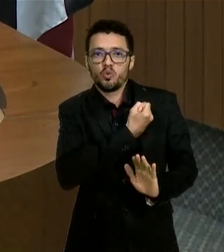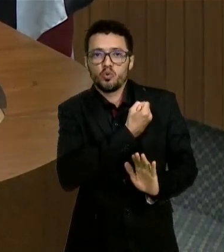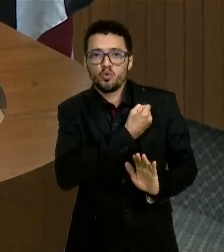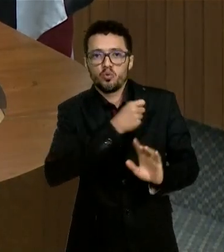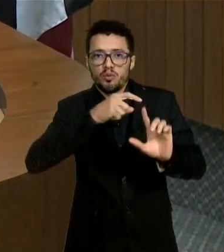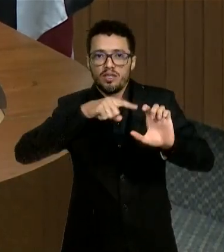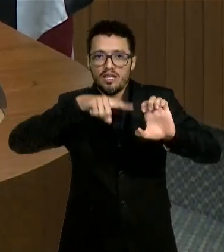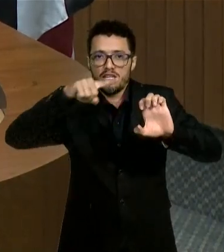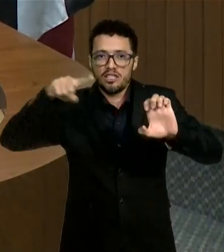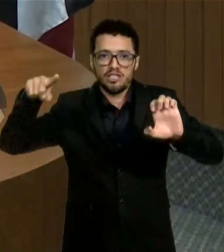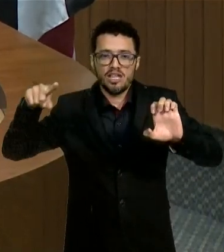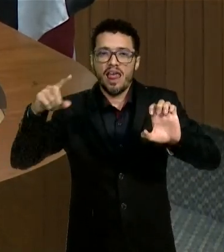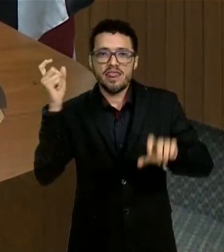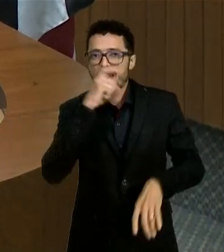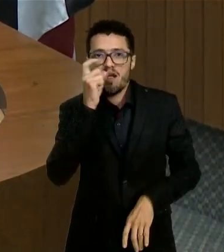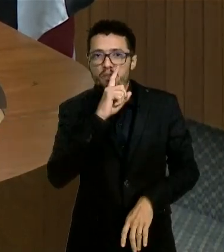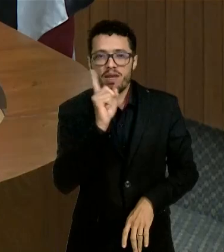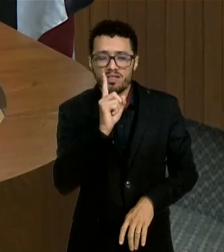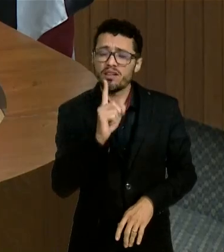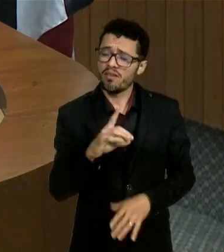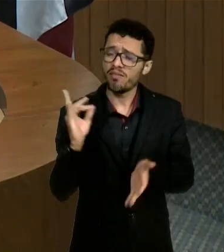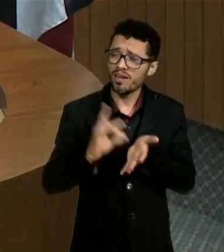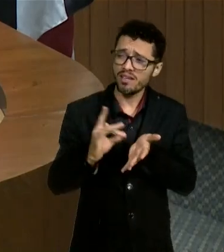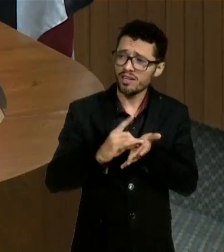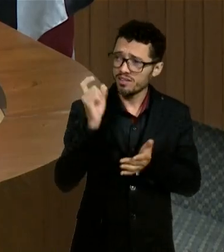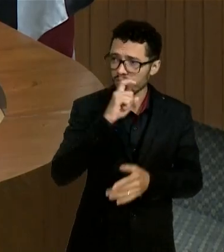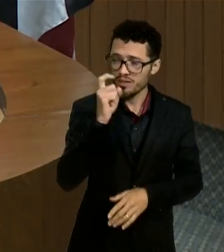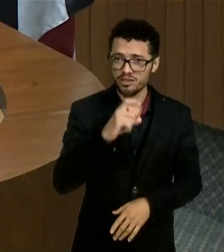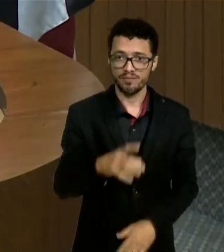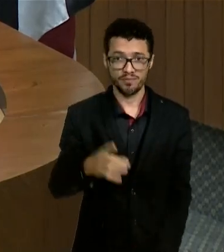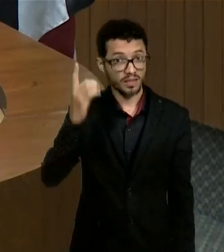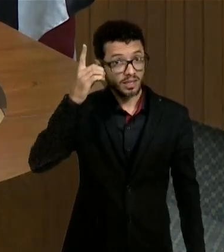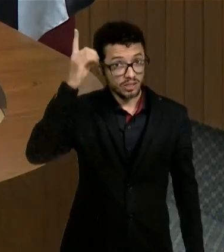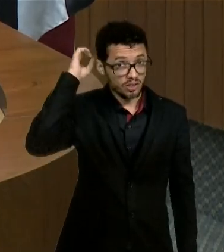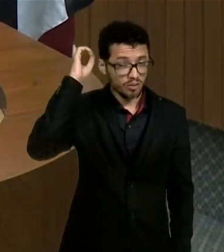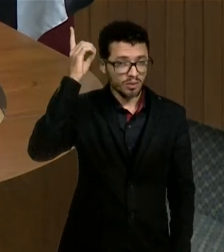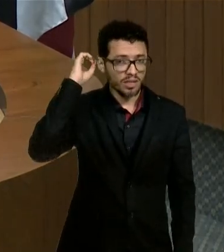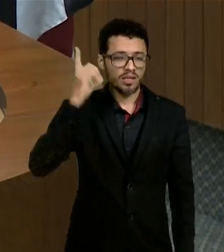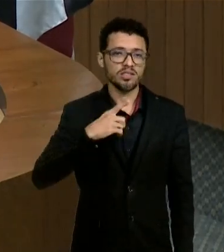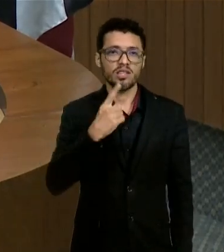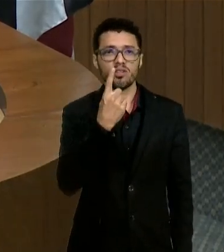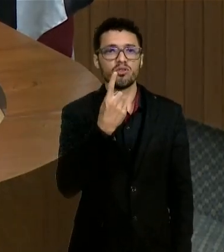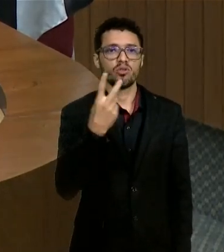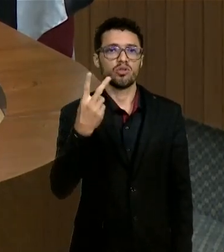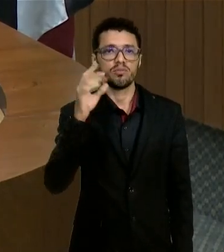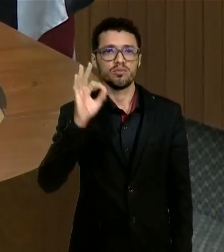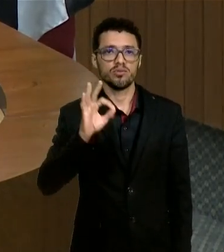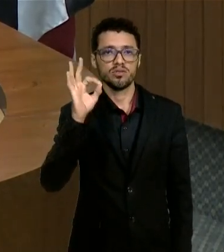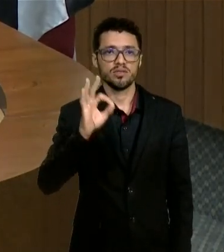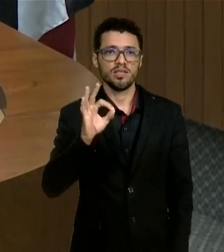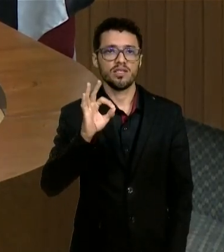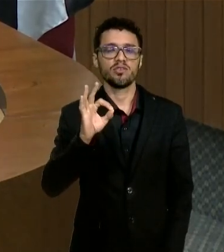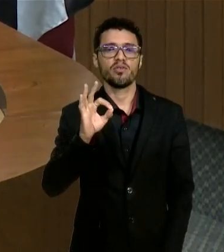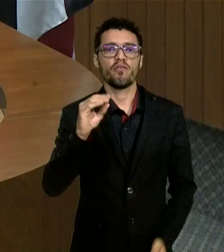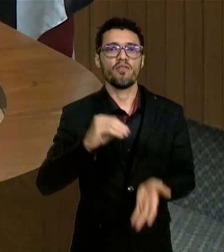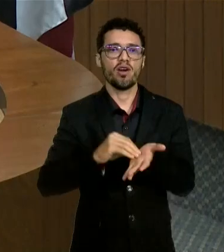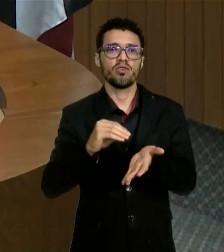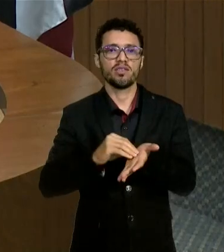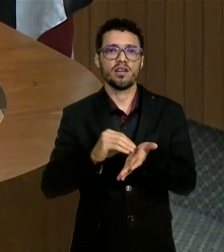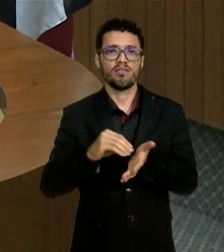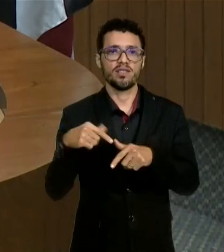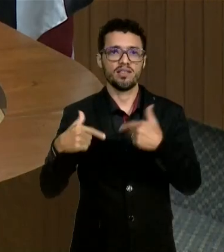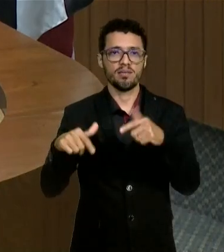mentem. 2016, o governo Dilma deixou ali, estava com 12% de desemprego. 17,